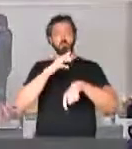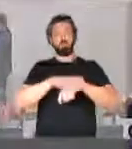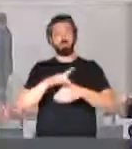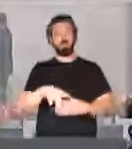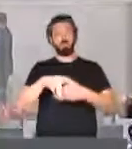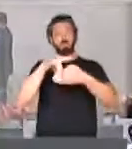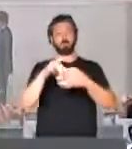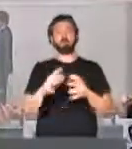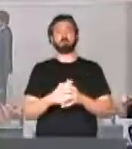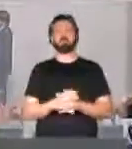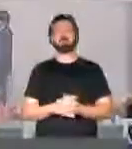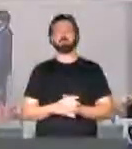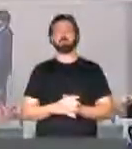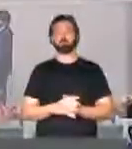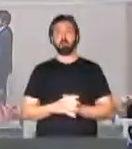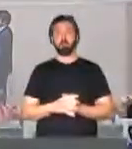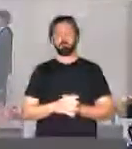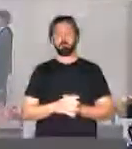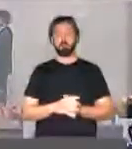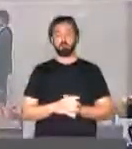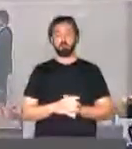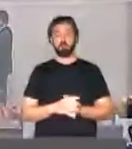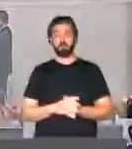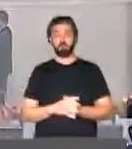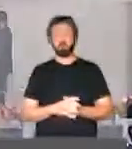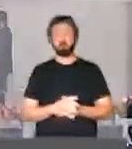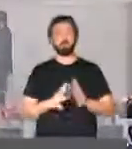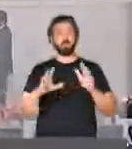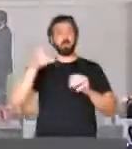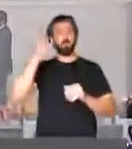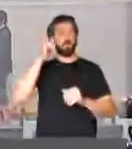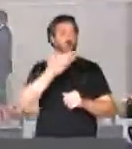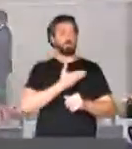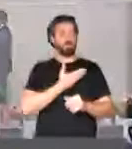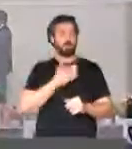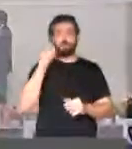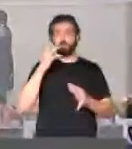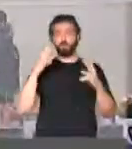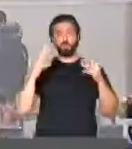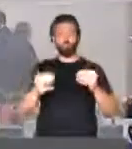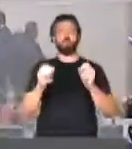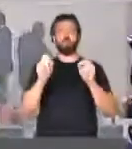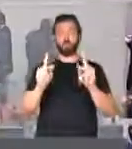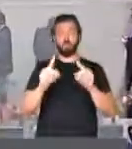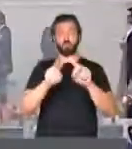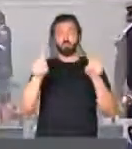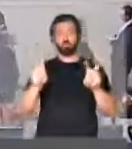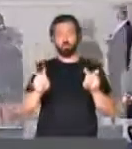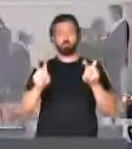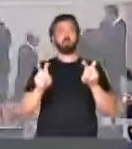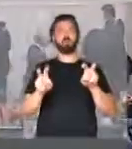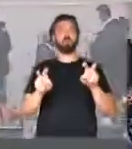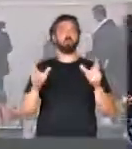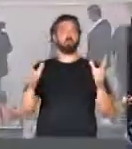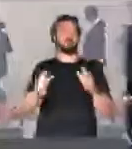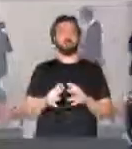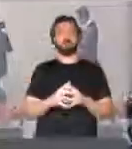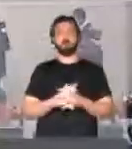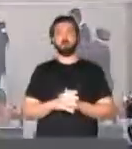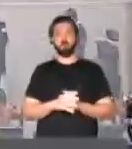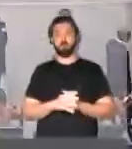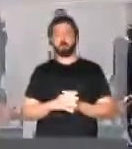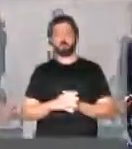Obrigado, presidente. Em que pese nós ouvirmos todos os nossos colegas falarem sobre a questão, deputado Baleia